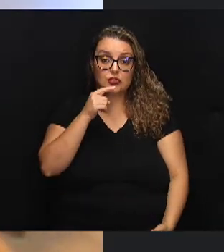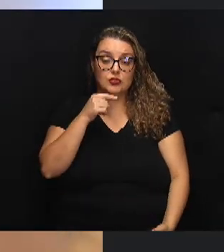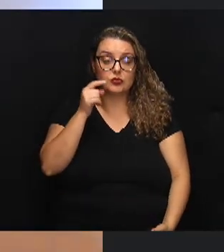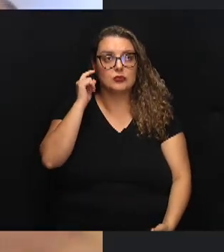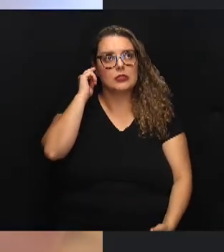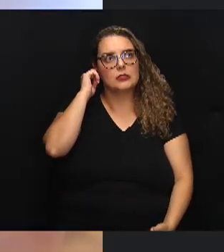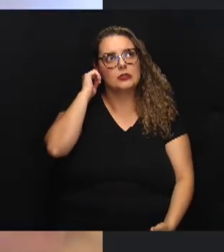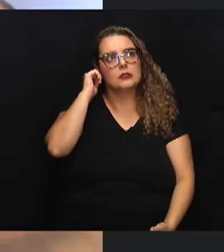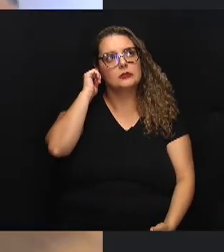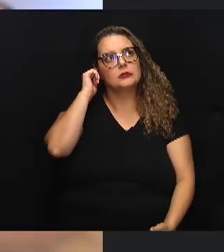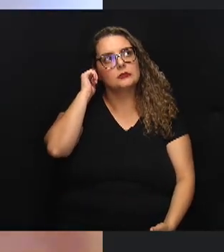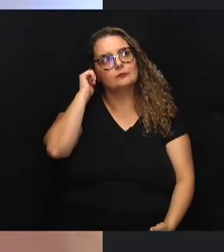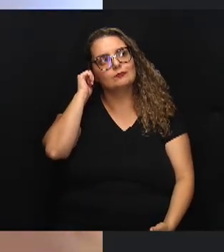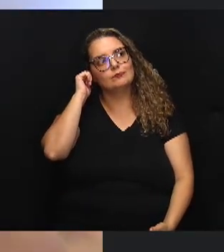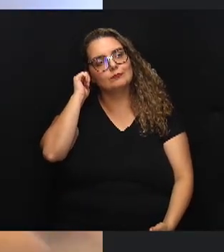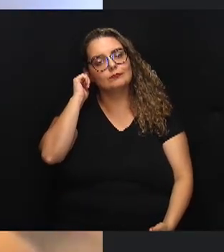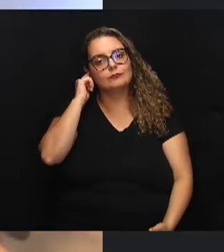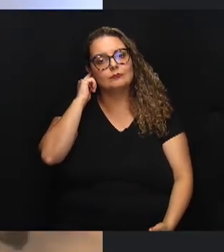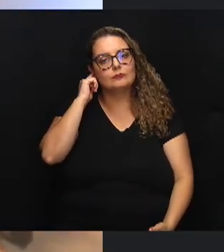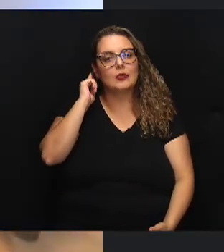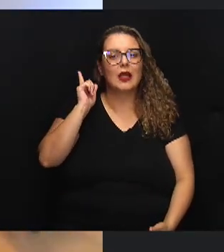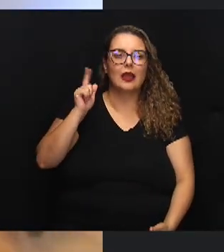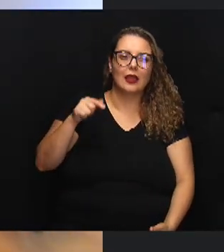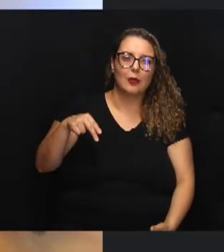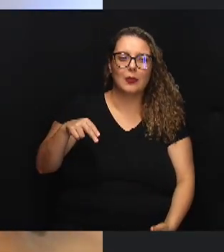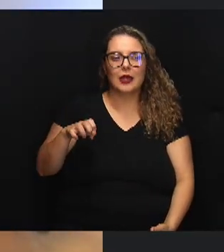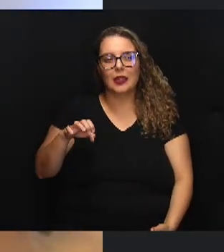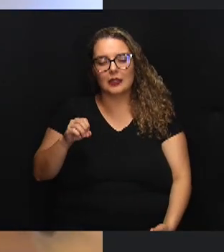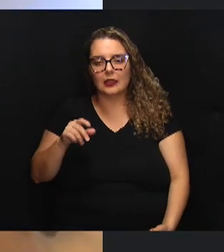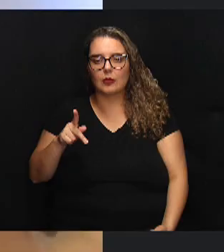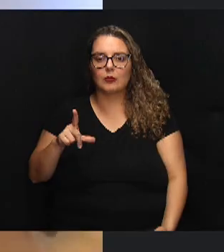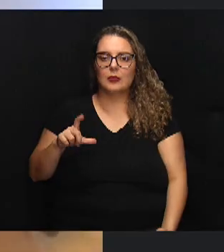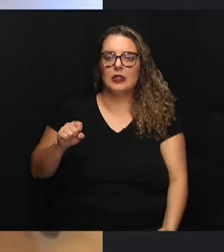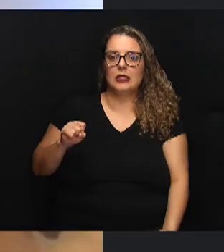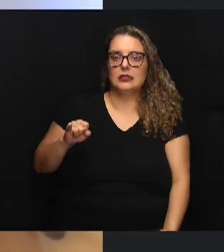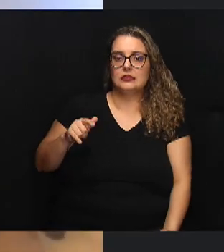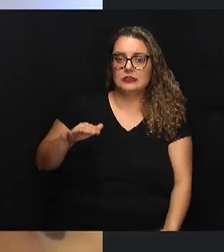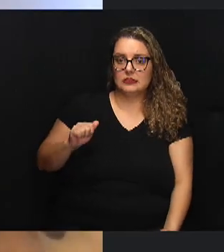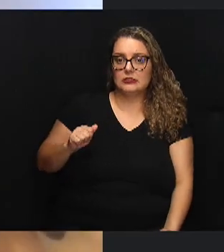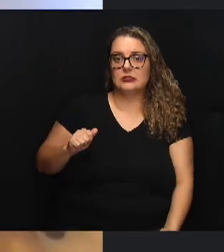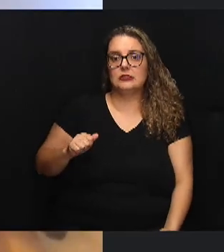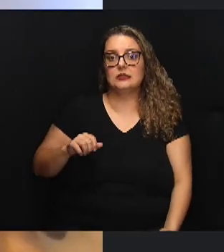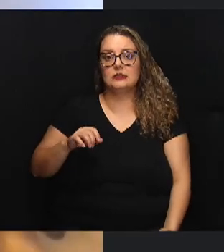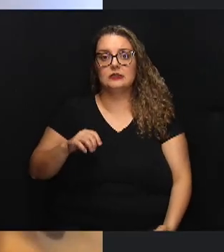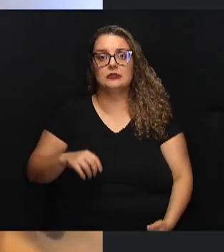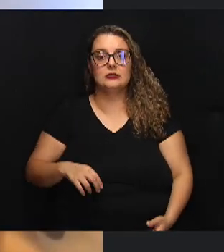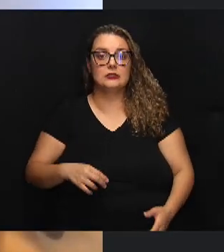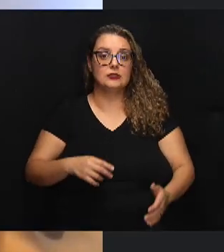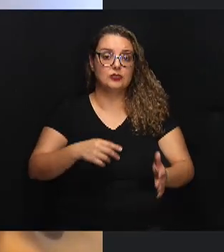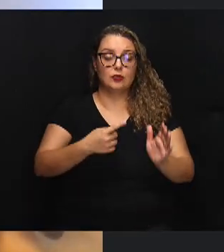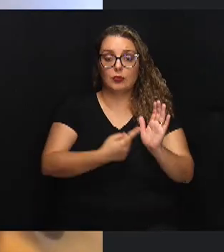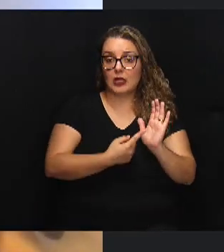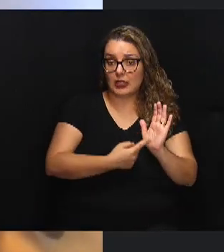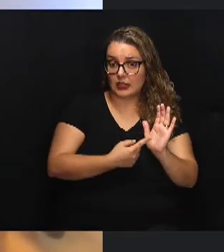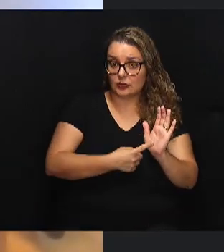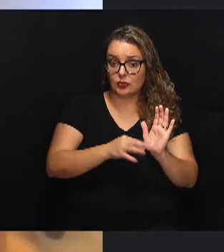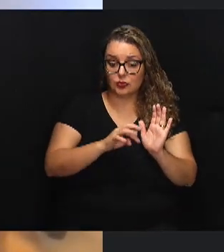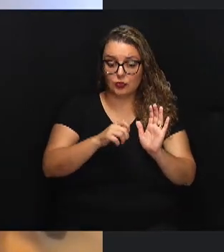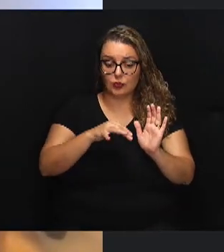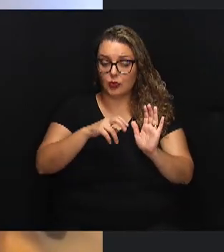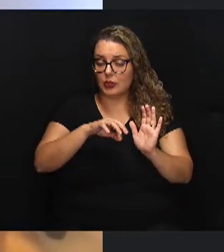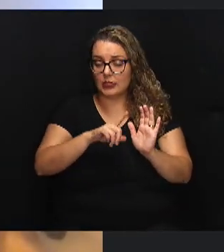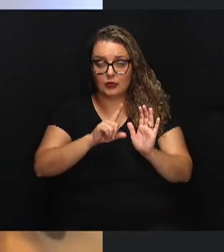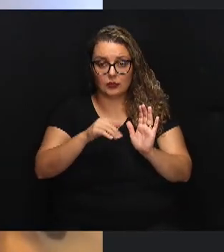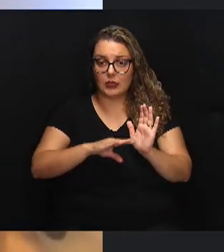sentido de ser realmente uma neoplasia, se o marcador tumoral não é tão alto, se a localização, a anatomia